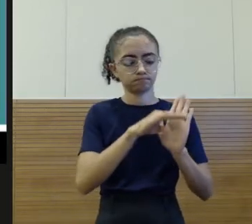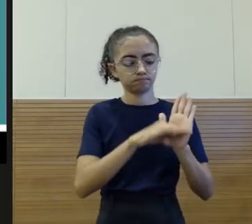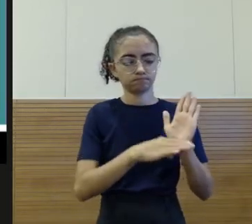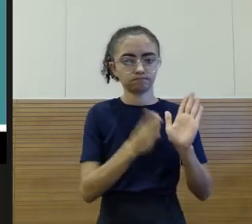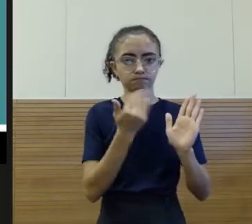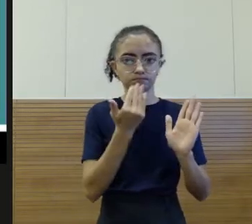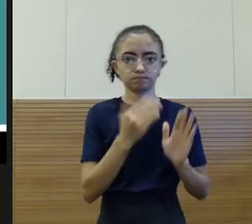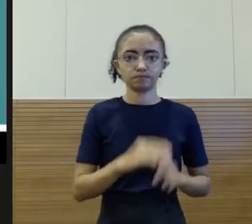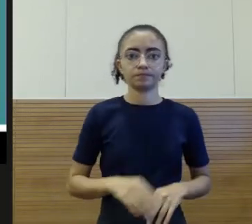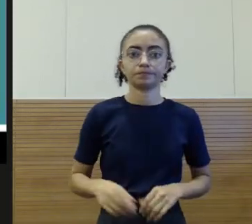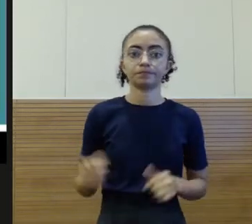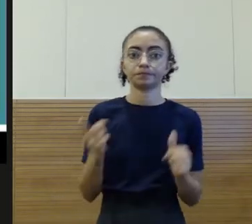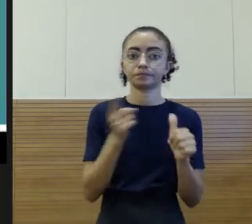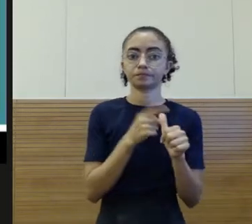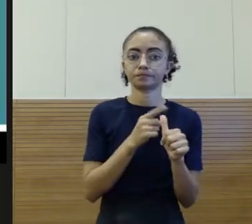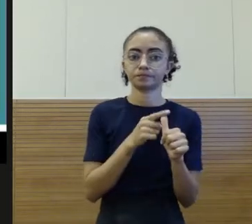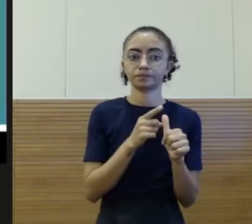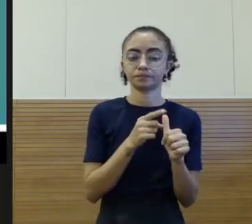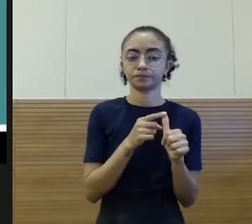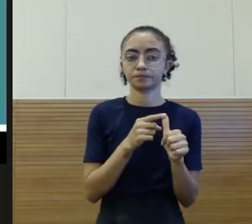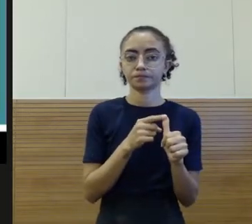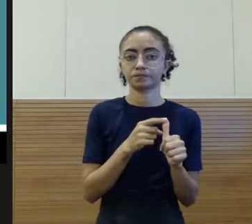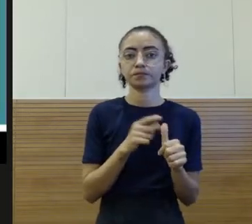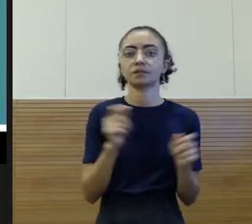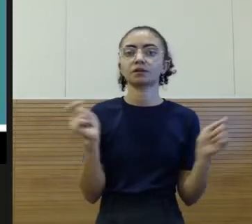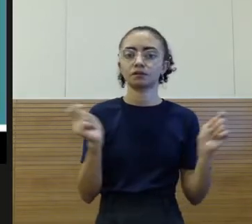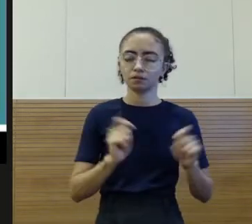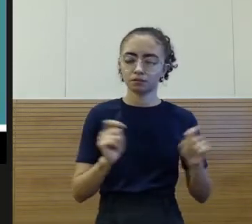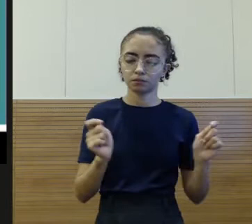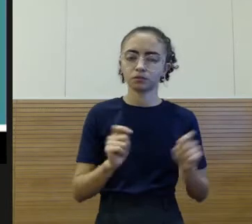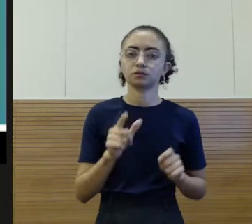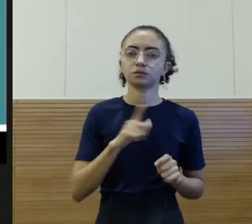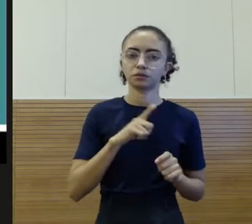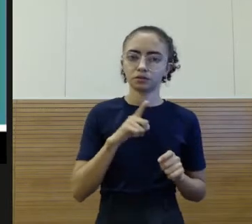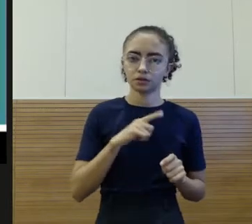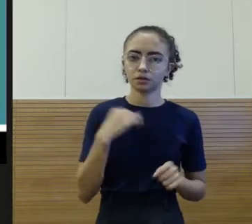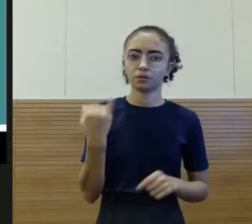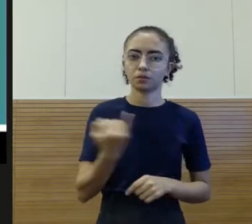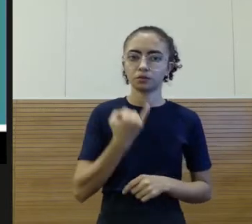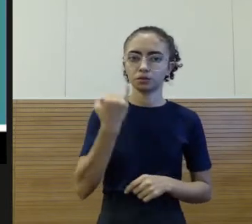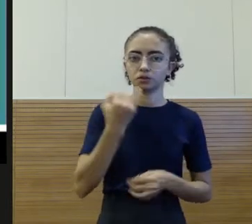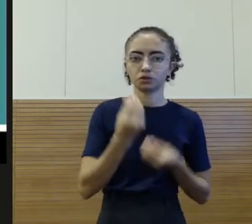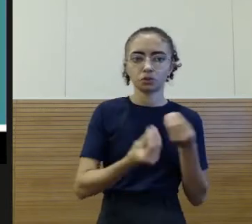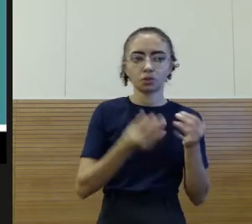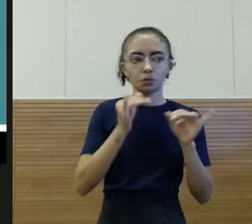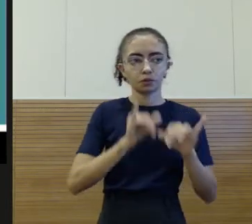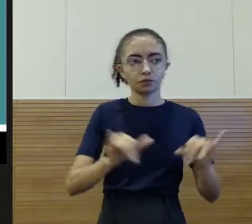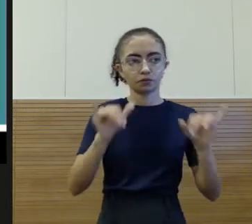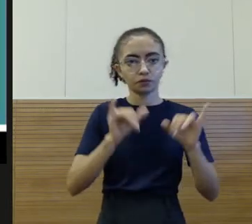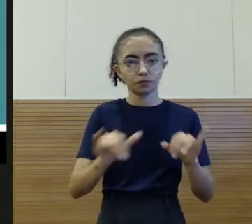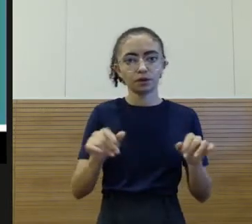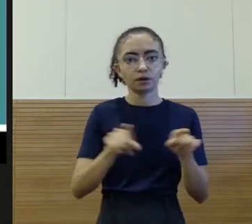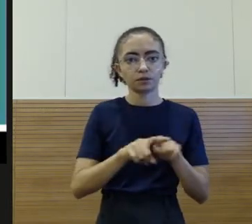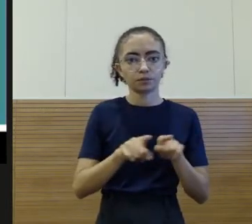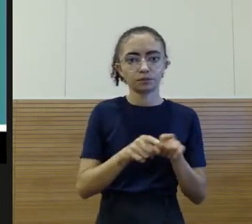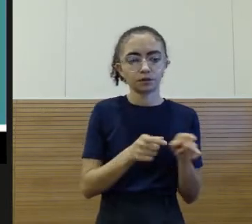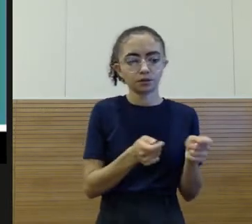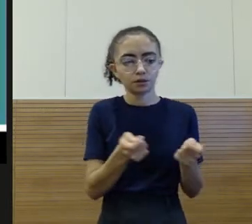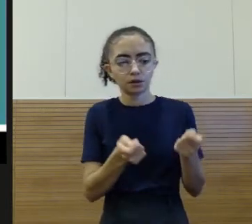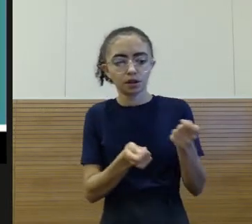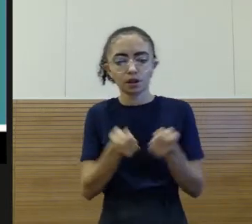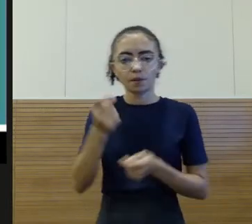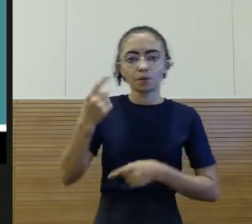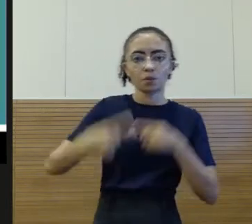Então, primeiro, se diz que há um potencial importante com relação a informar e guiar políticas. O que